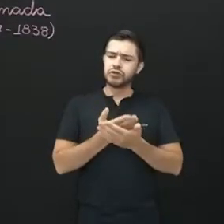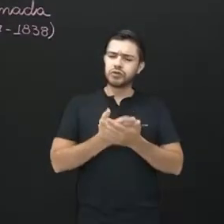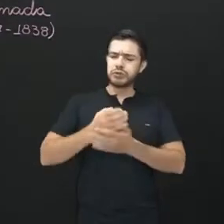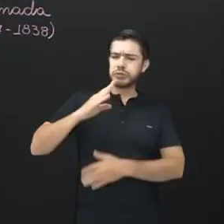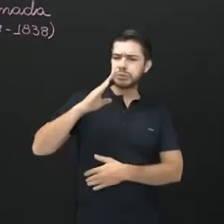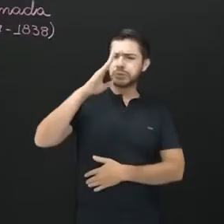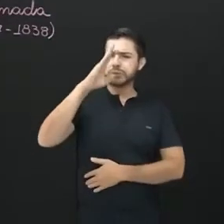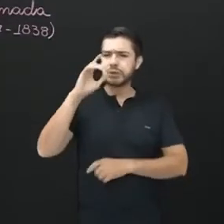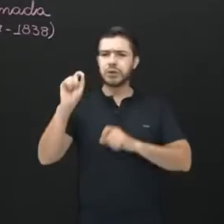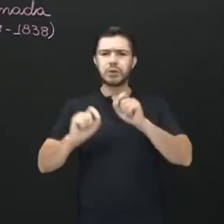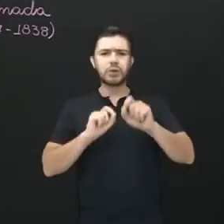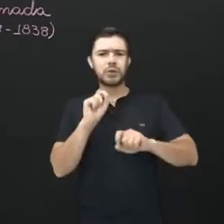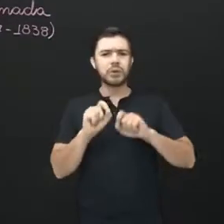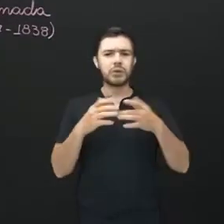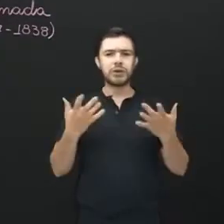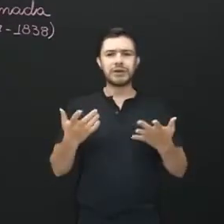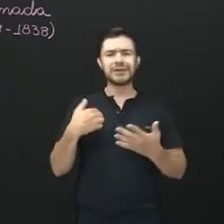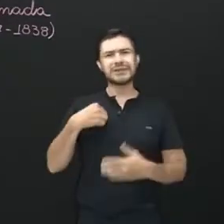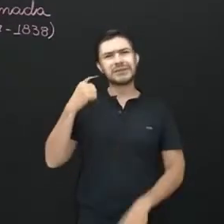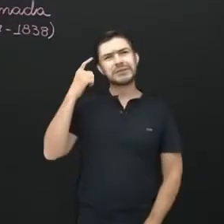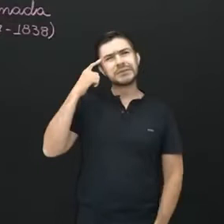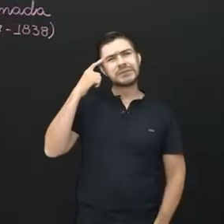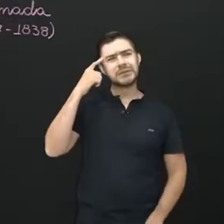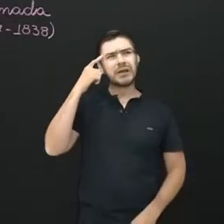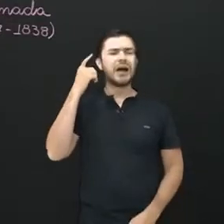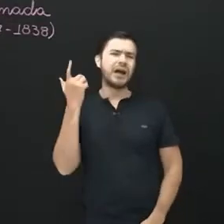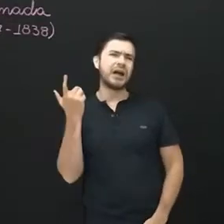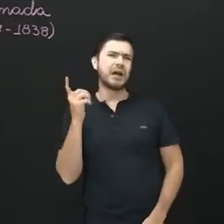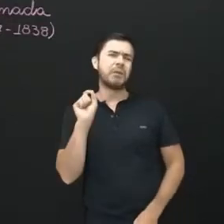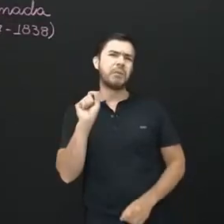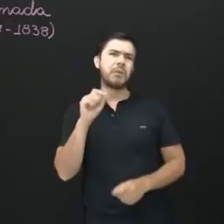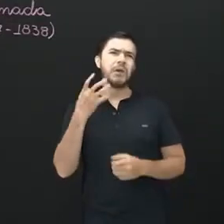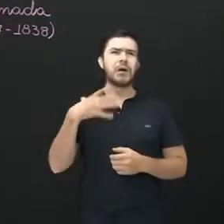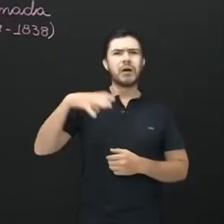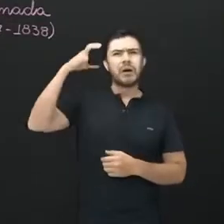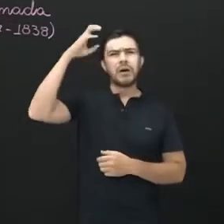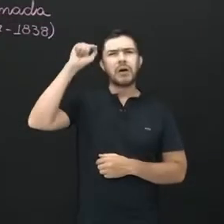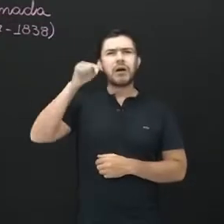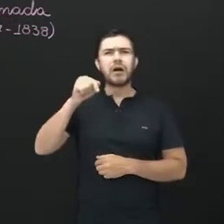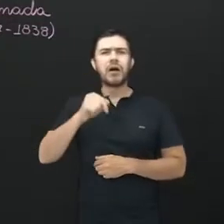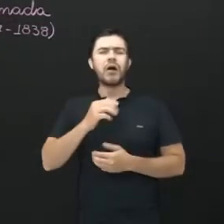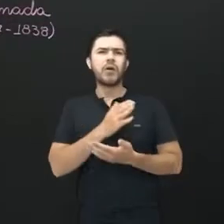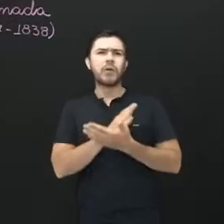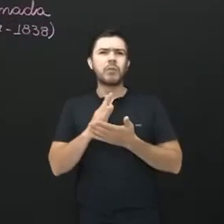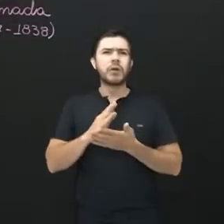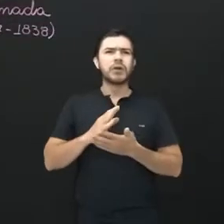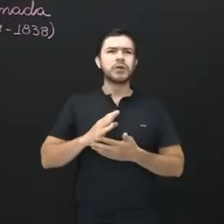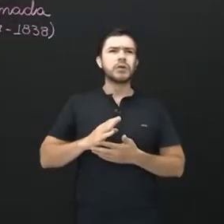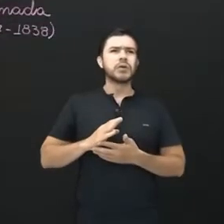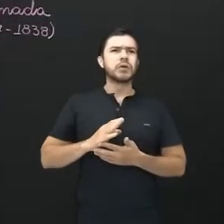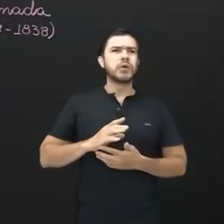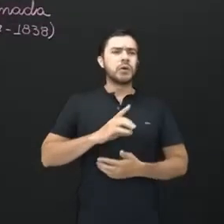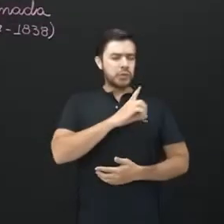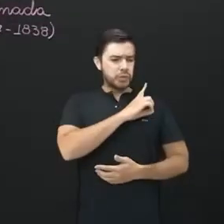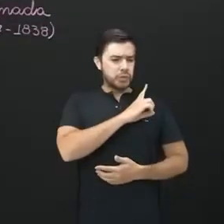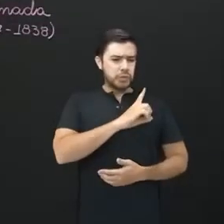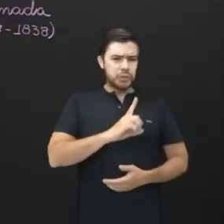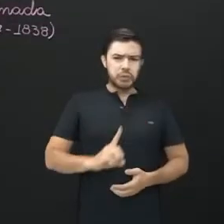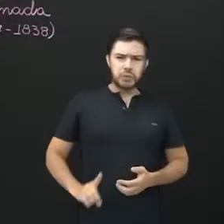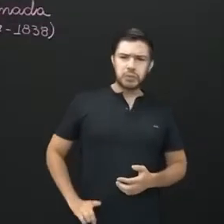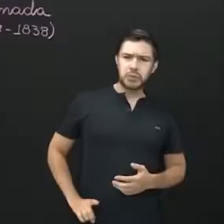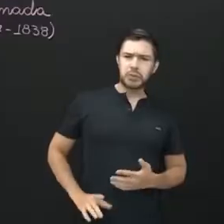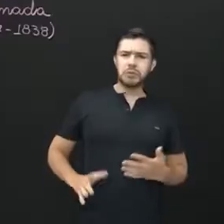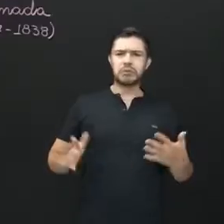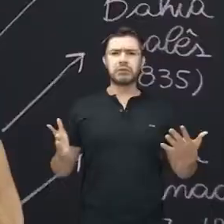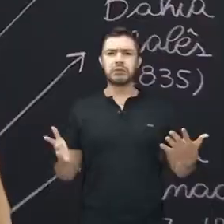fica um pouco com a impressão de que ia ser mais ou menos assim mesmo, que o Império Brasileiro ia começar com Dom Pedro I. Parece que foi tudo muito